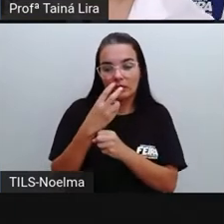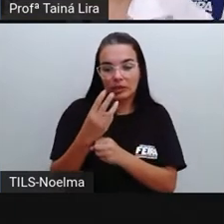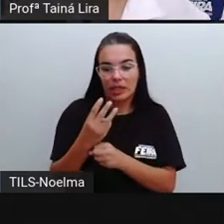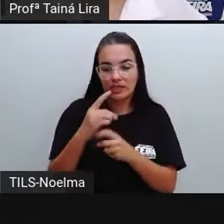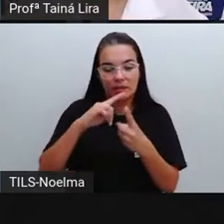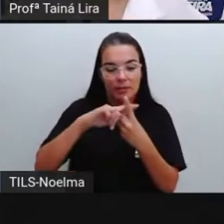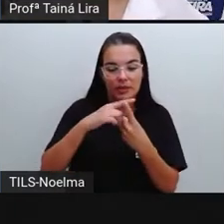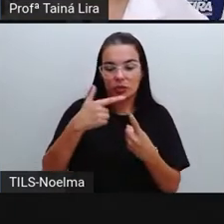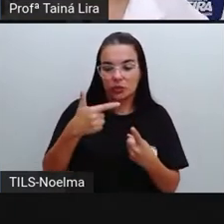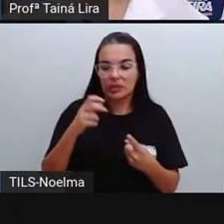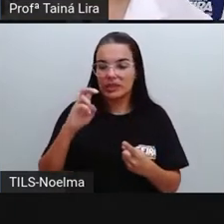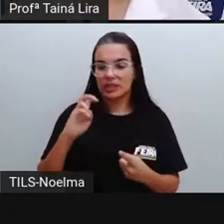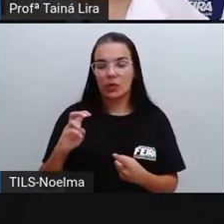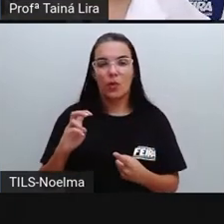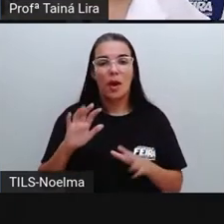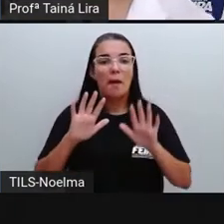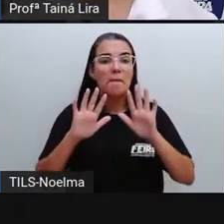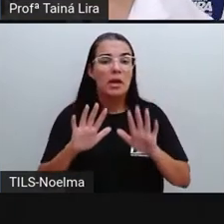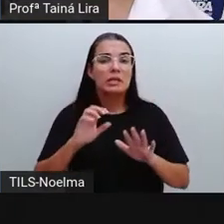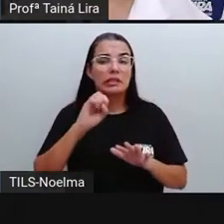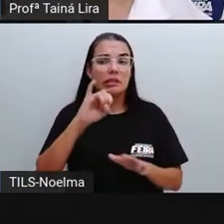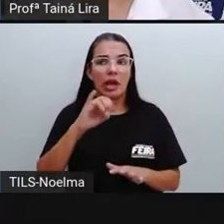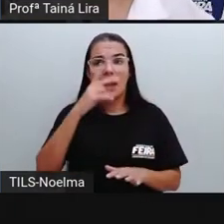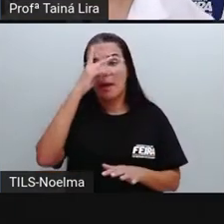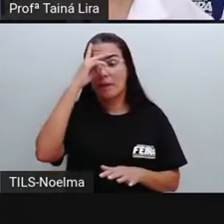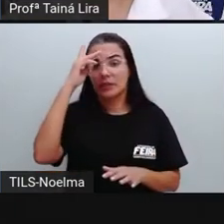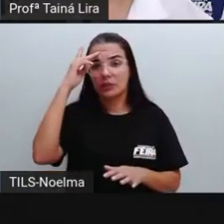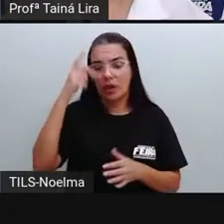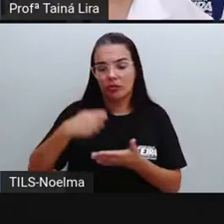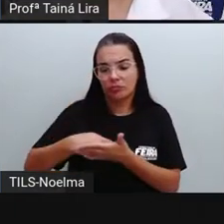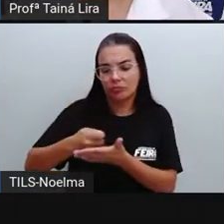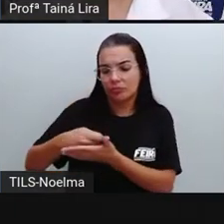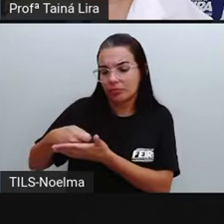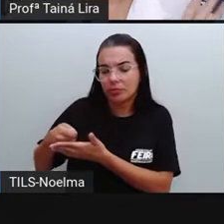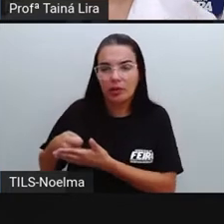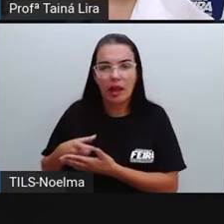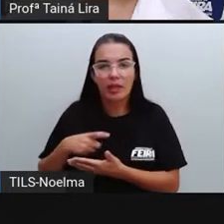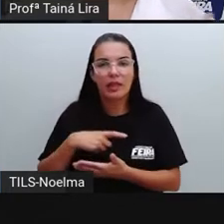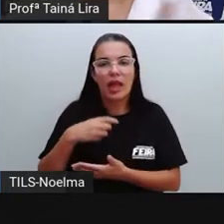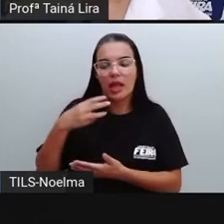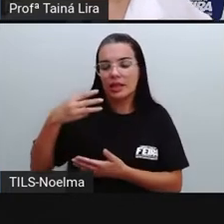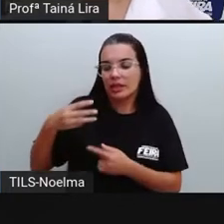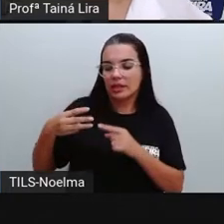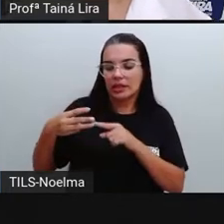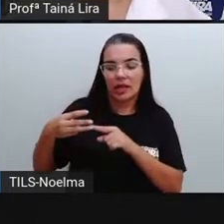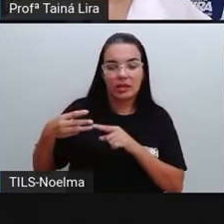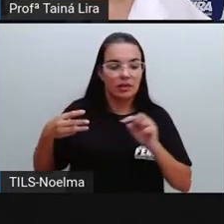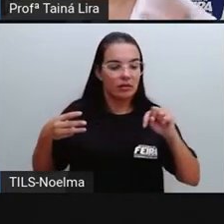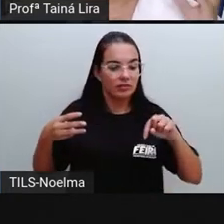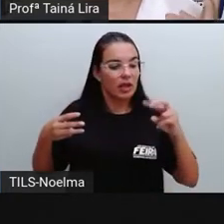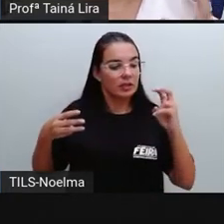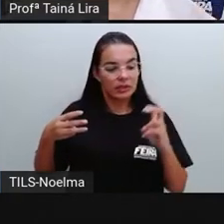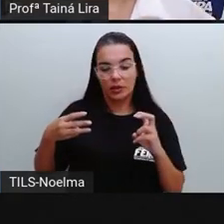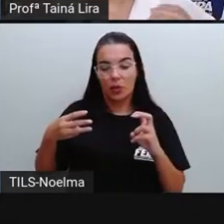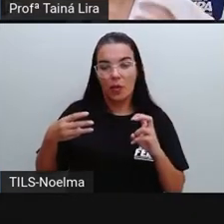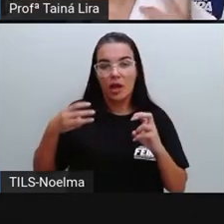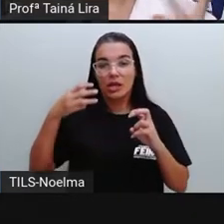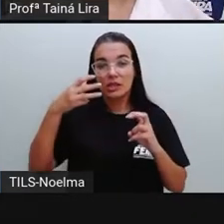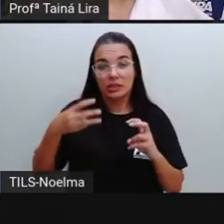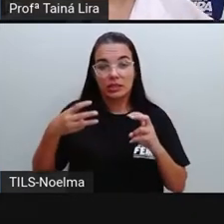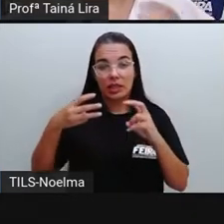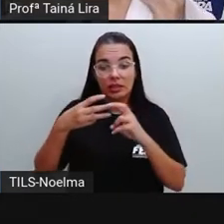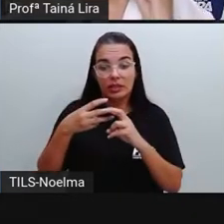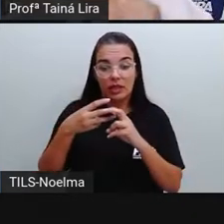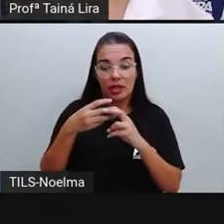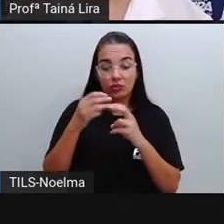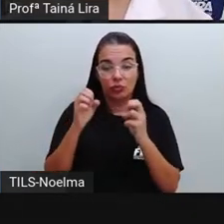a pessoa que estiver jogando comigo tirar a carta 3 e a carta 5, 5 mais 3 dá